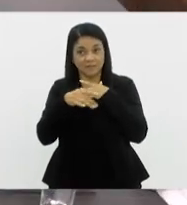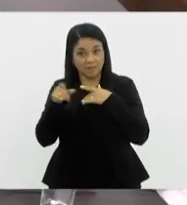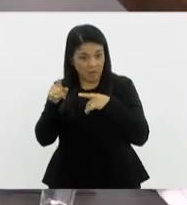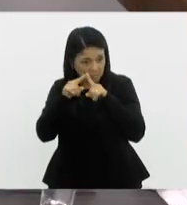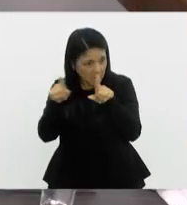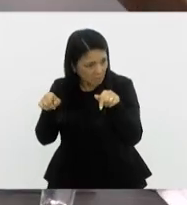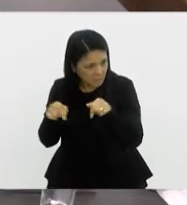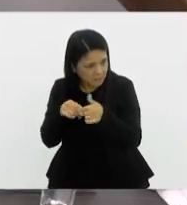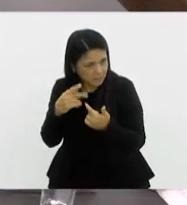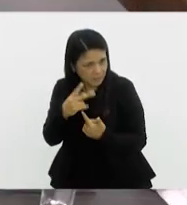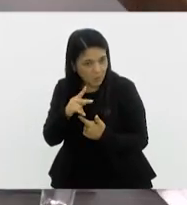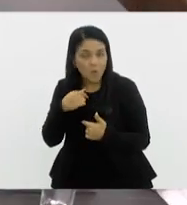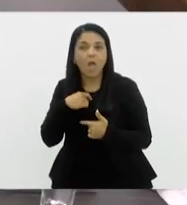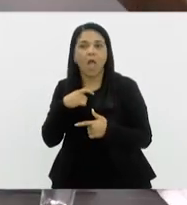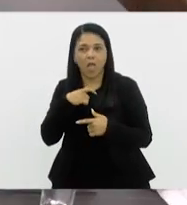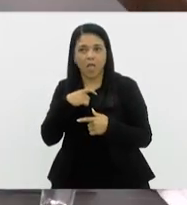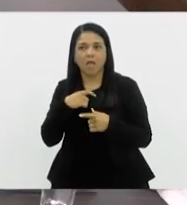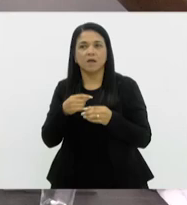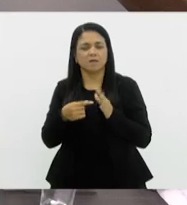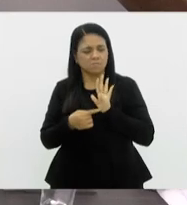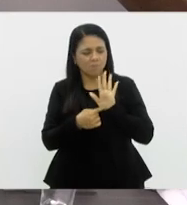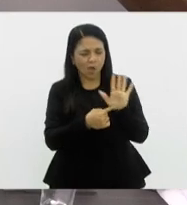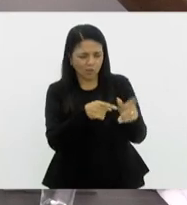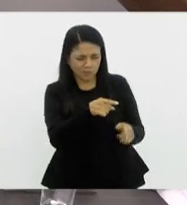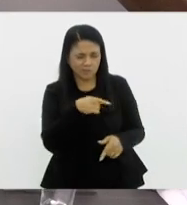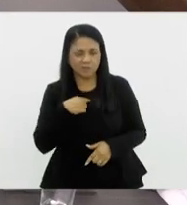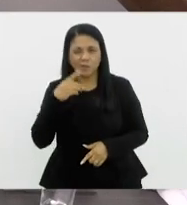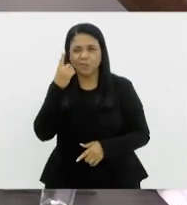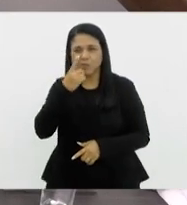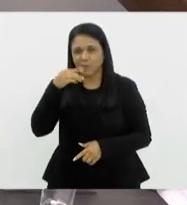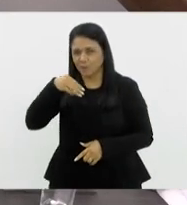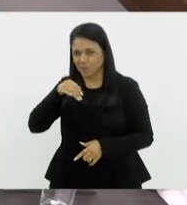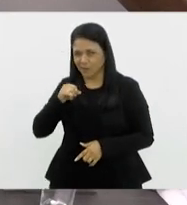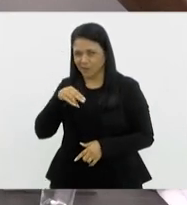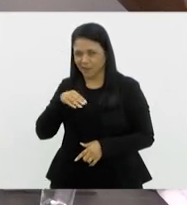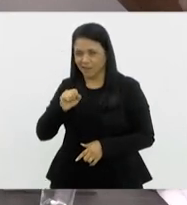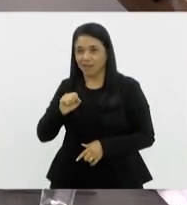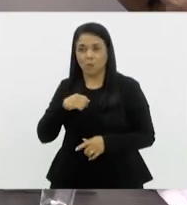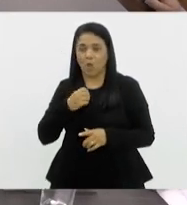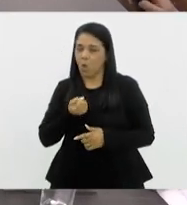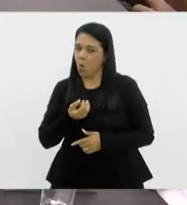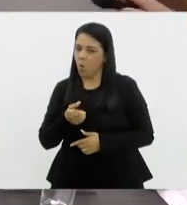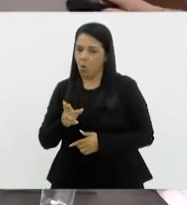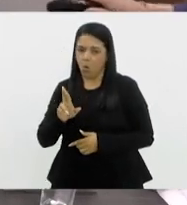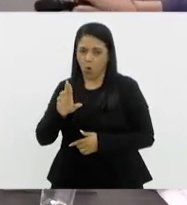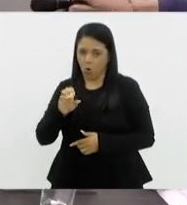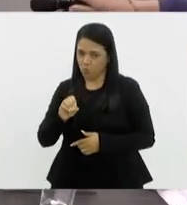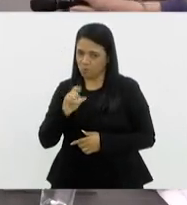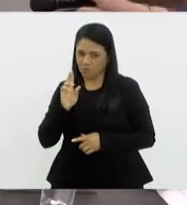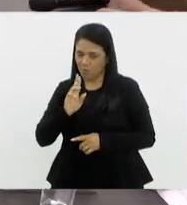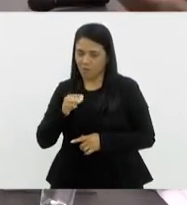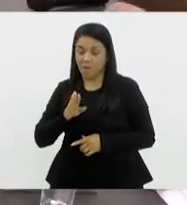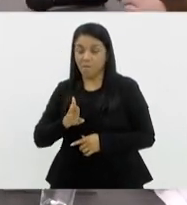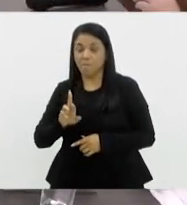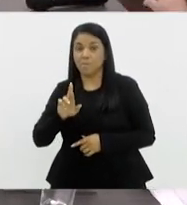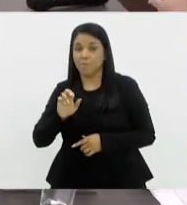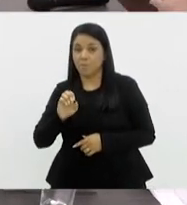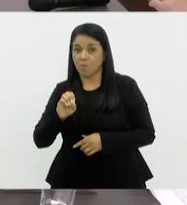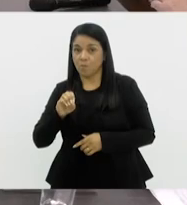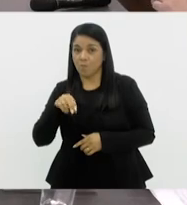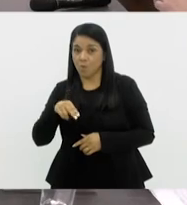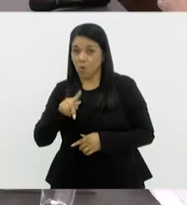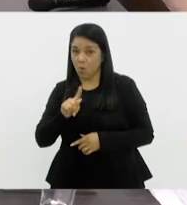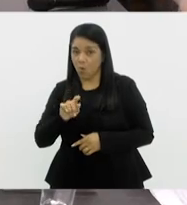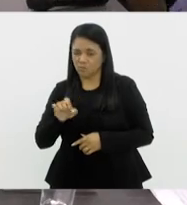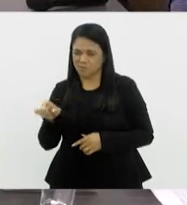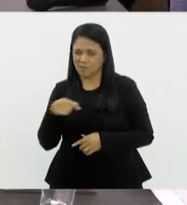Então, maravilha. Está aqui, pedi para entregar ali para o deputado Carlos Mink. Você tinha mandado alguém lá na Tijuca. Não, não é de ouro. É de bronze. A deputada Verônica está fazendo